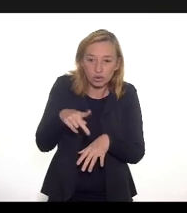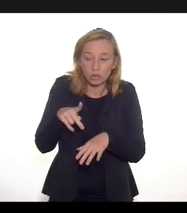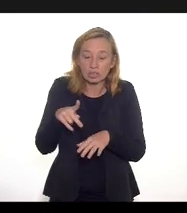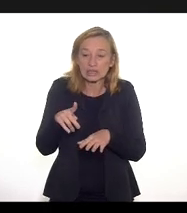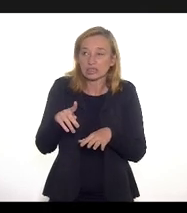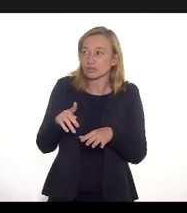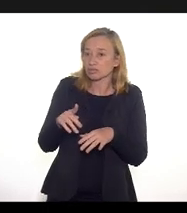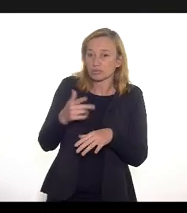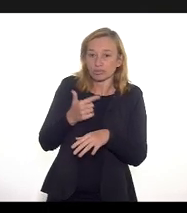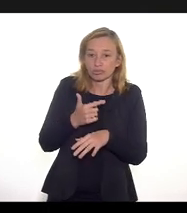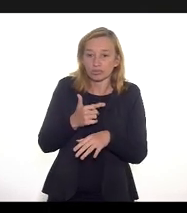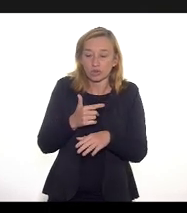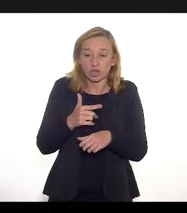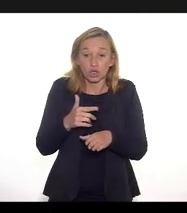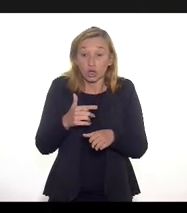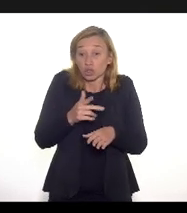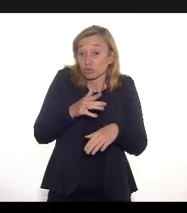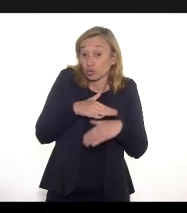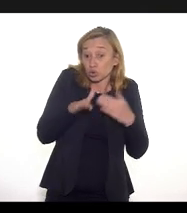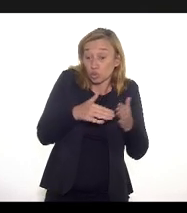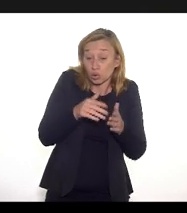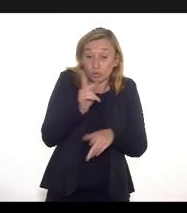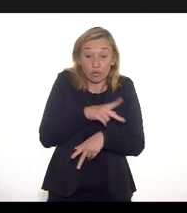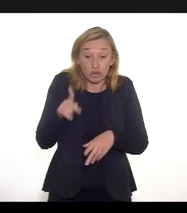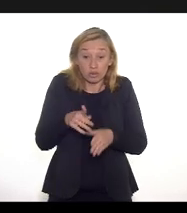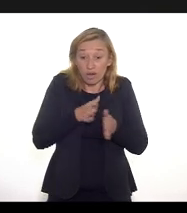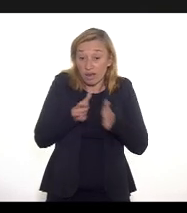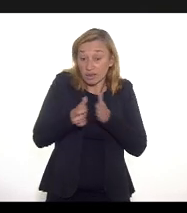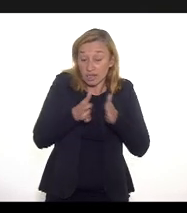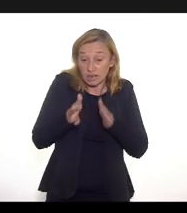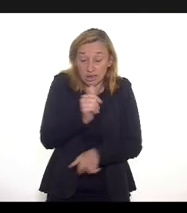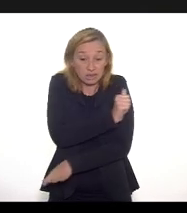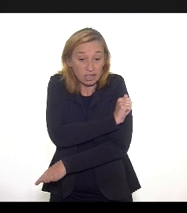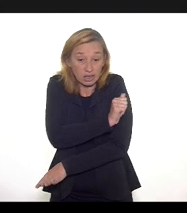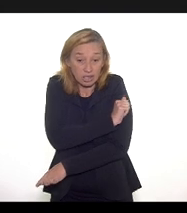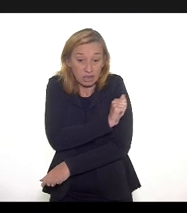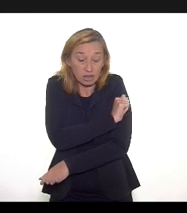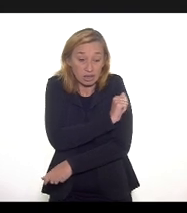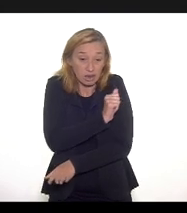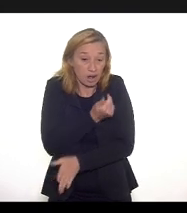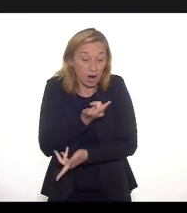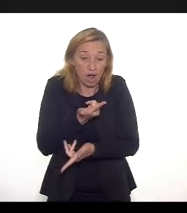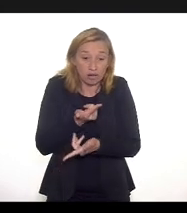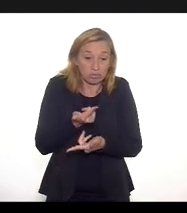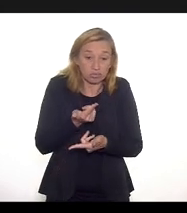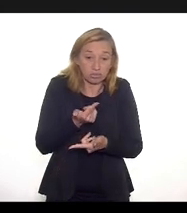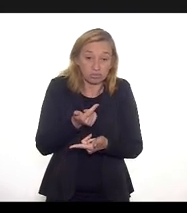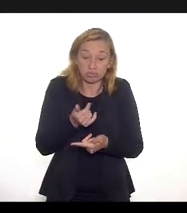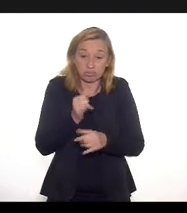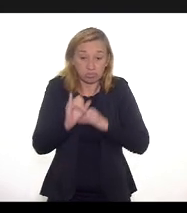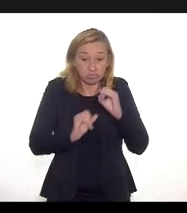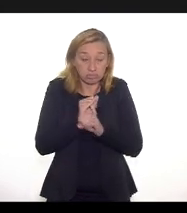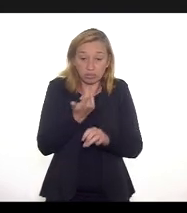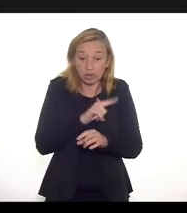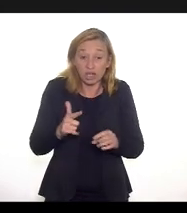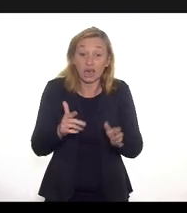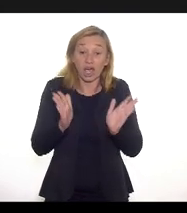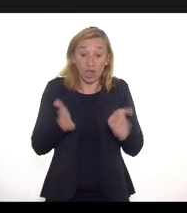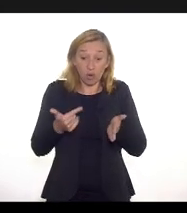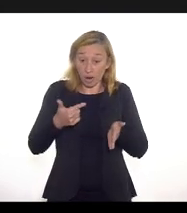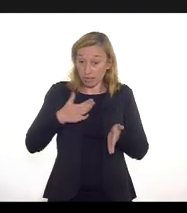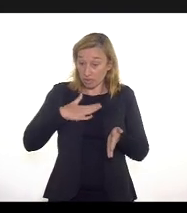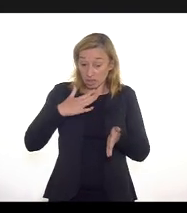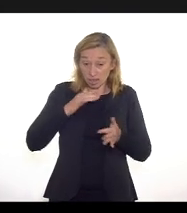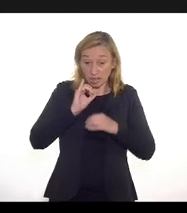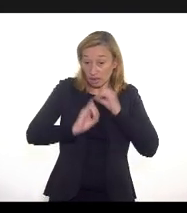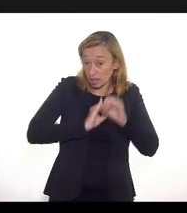todos têm acesso à internet. Tipo, agora, tive um problema com a minha internet em si e acaba complicando não